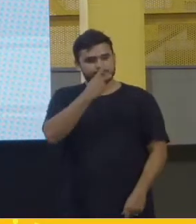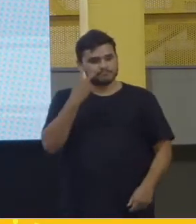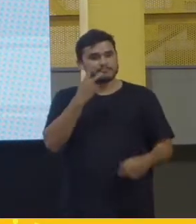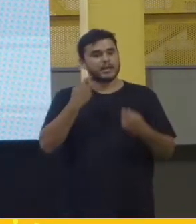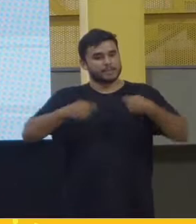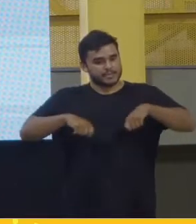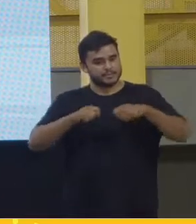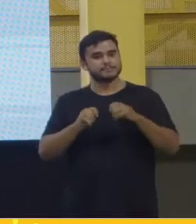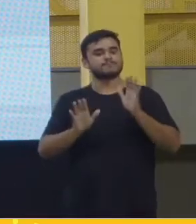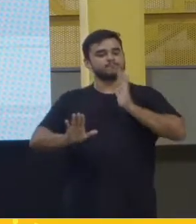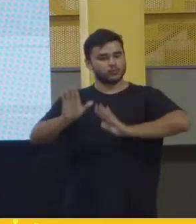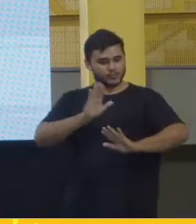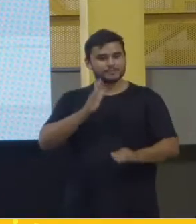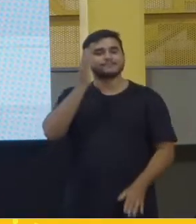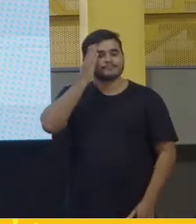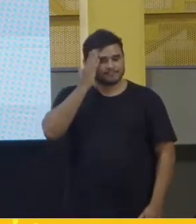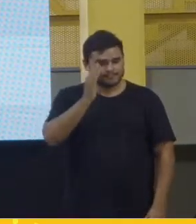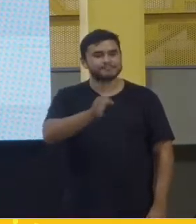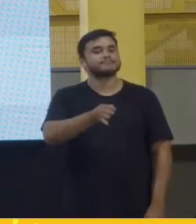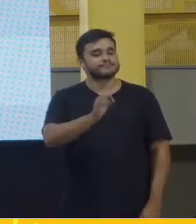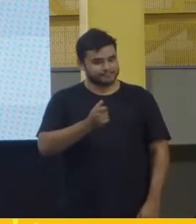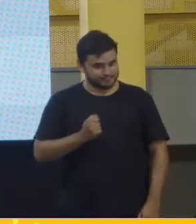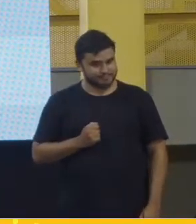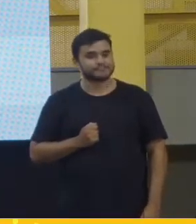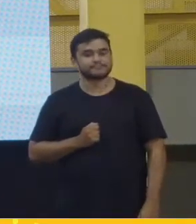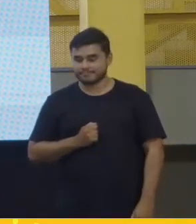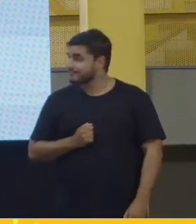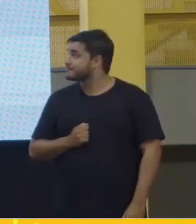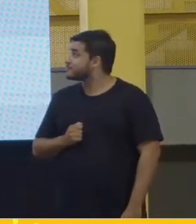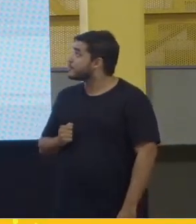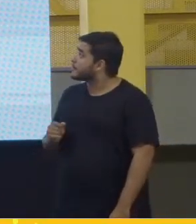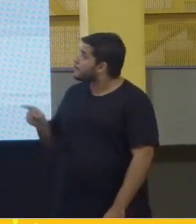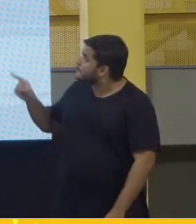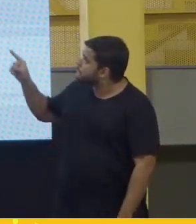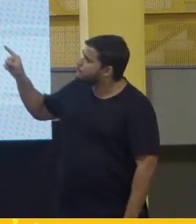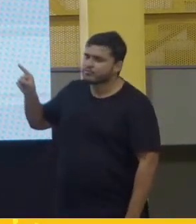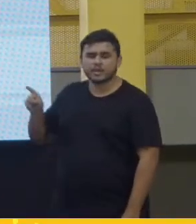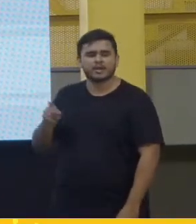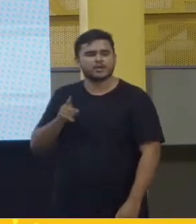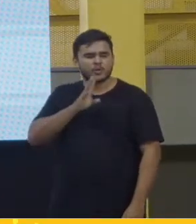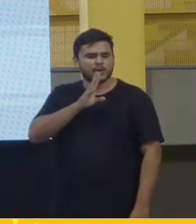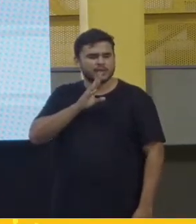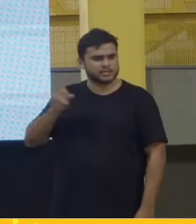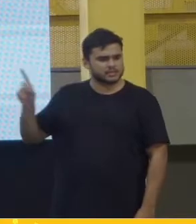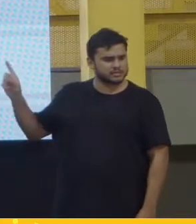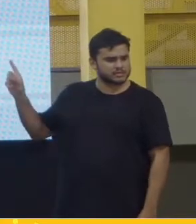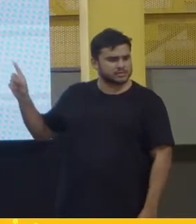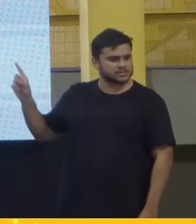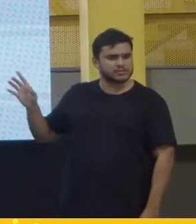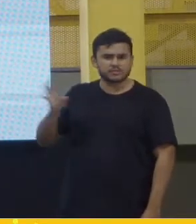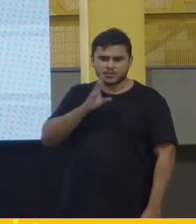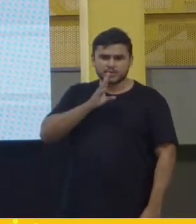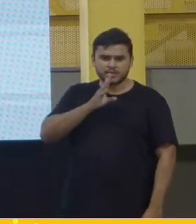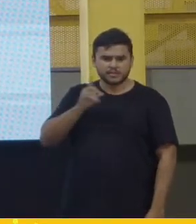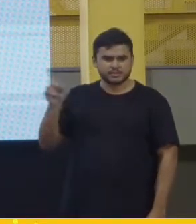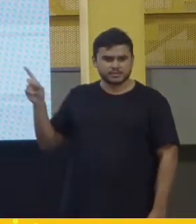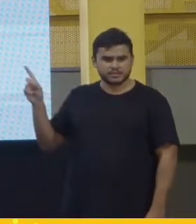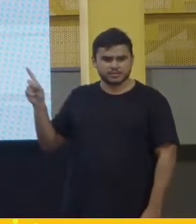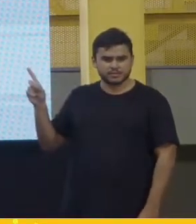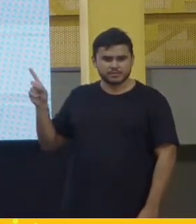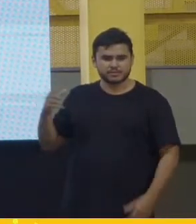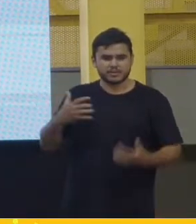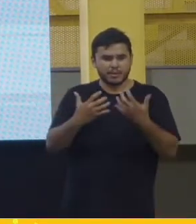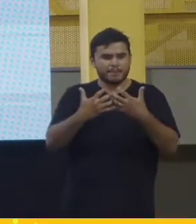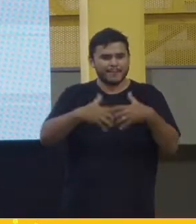comprar tinta para impressora, a tinta colorida tem 3 cores? E não é red,